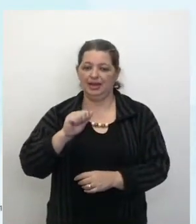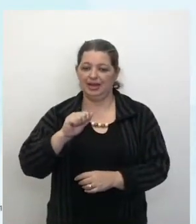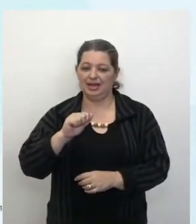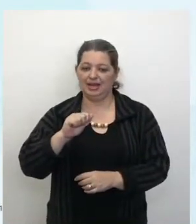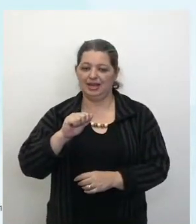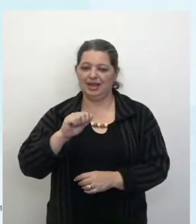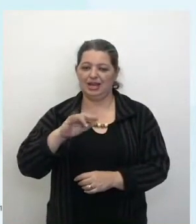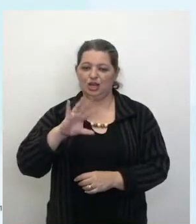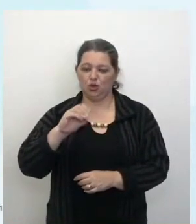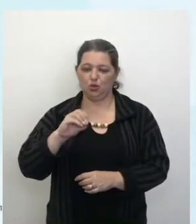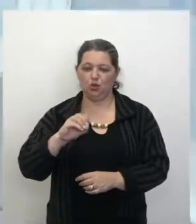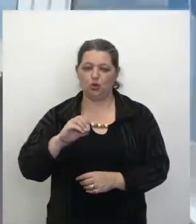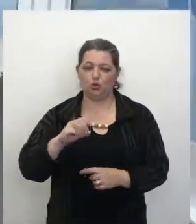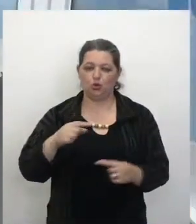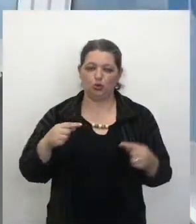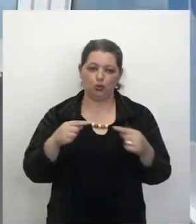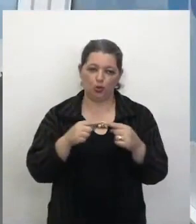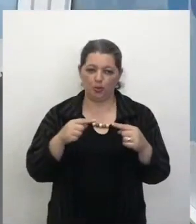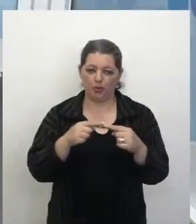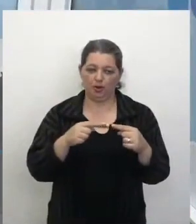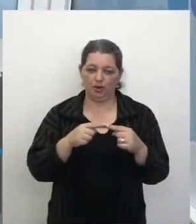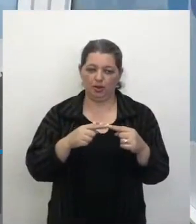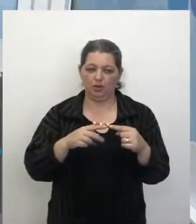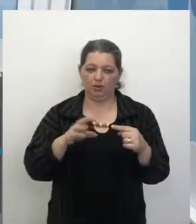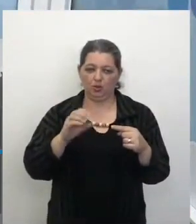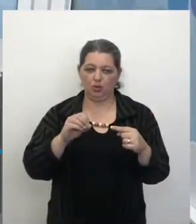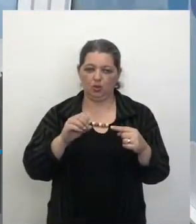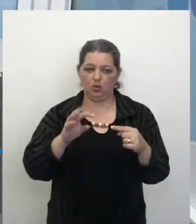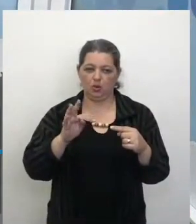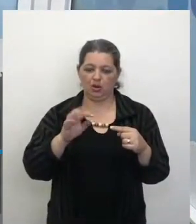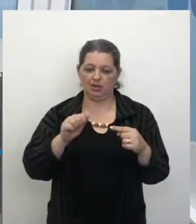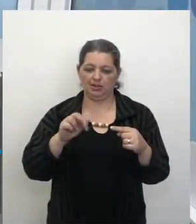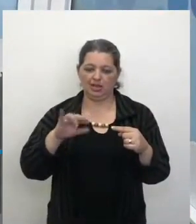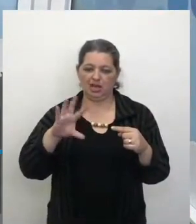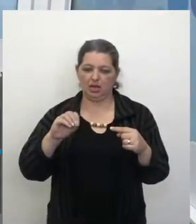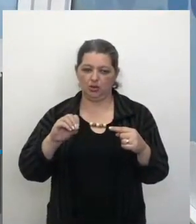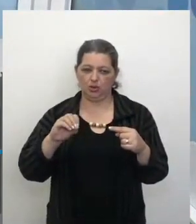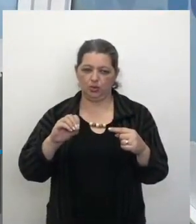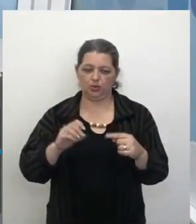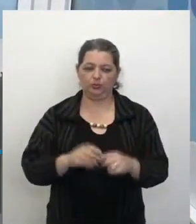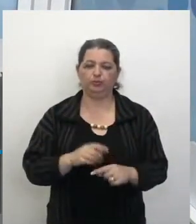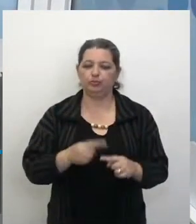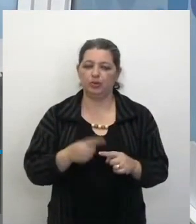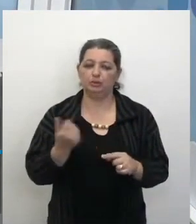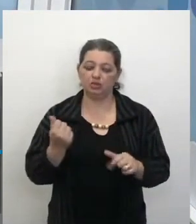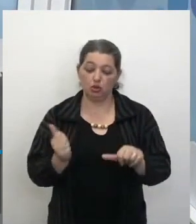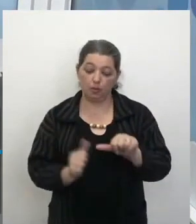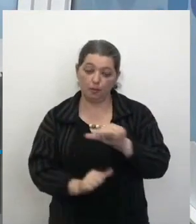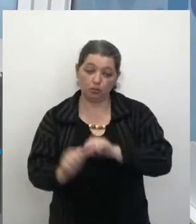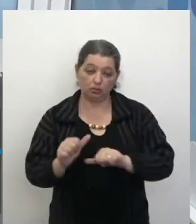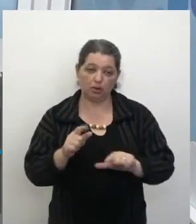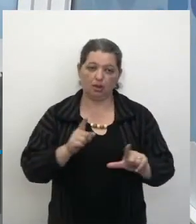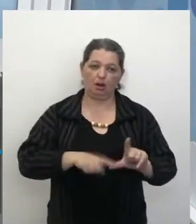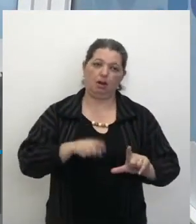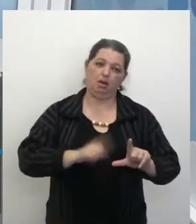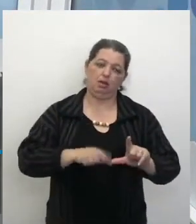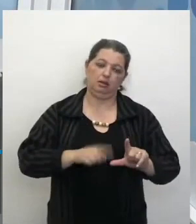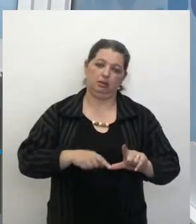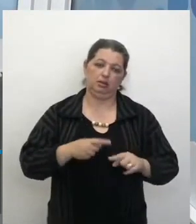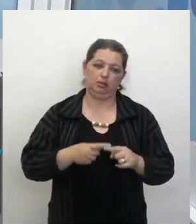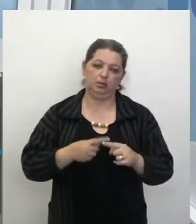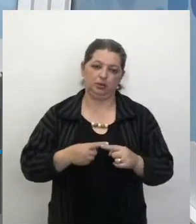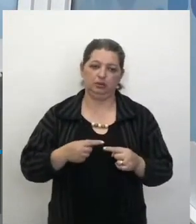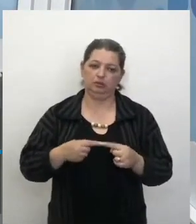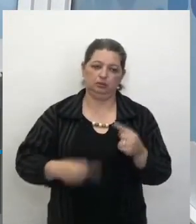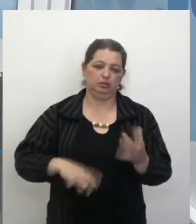peguei e aí a polícia varguista não deixou rolar e ele teve que fazer algumas alterações para dissociar o samba nessa